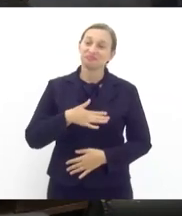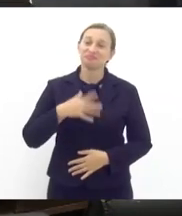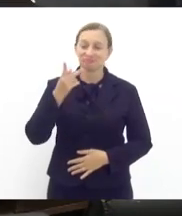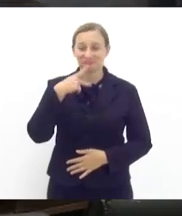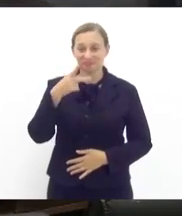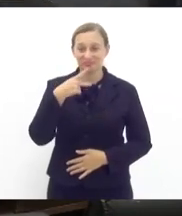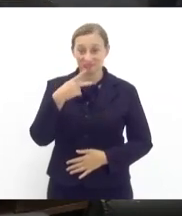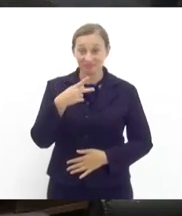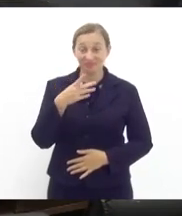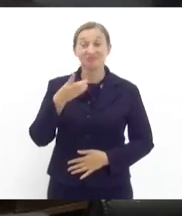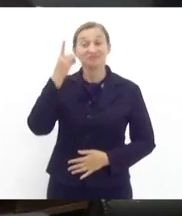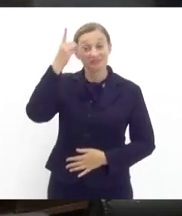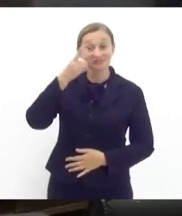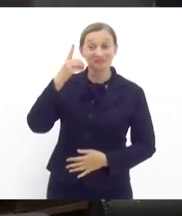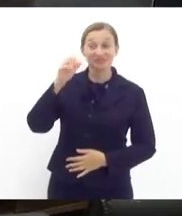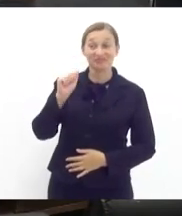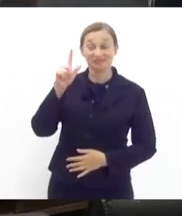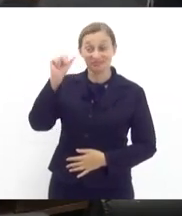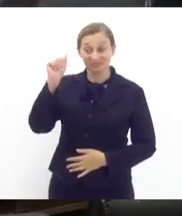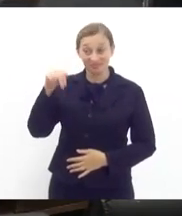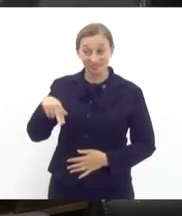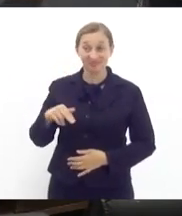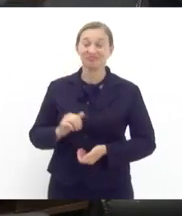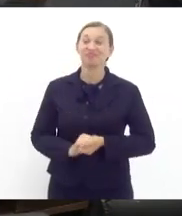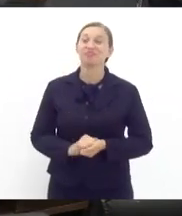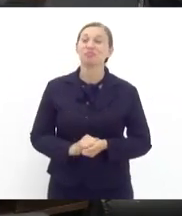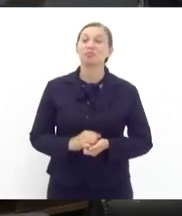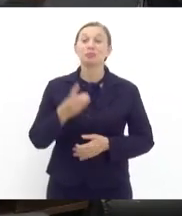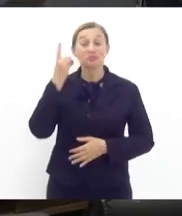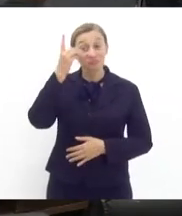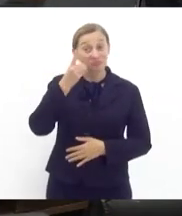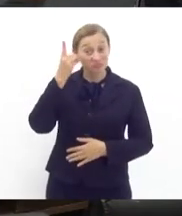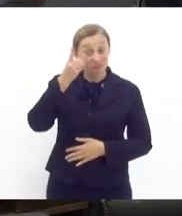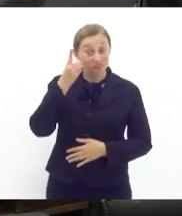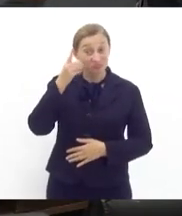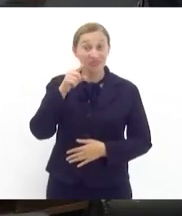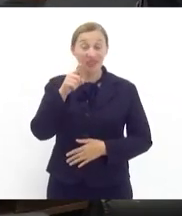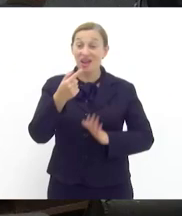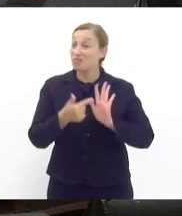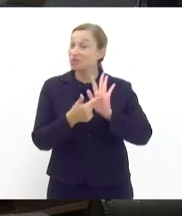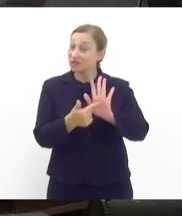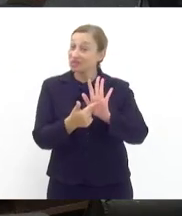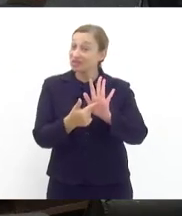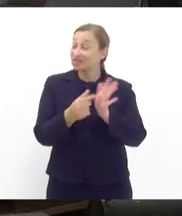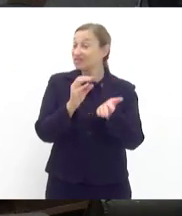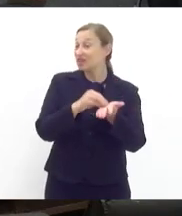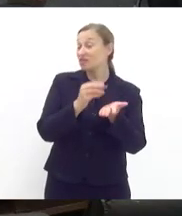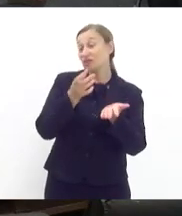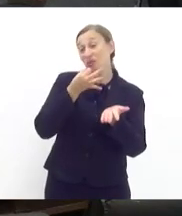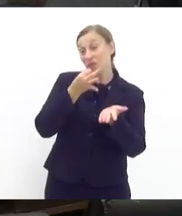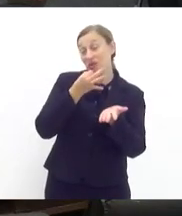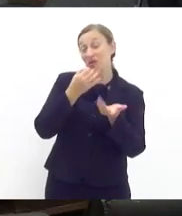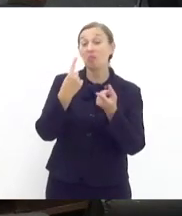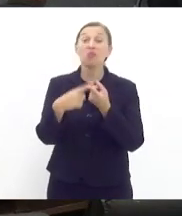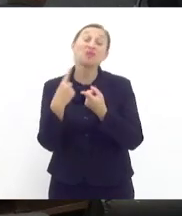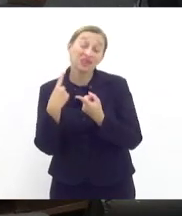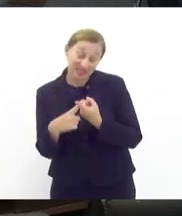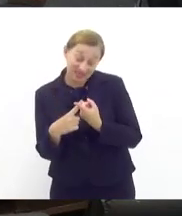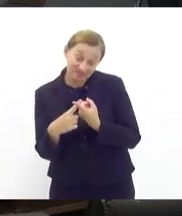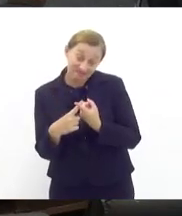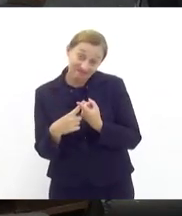Alan Lopes deputado mas essa é a demonstração da falta de argumento até porque